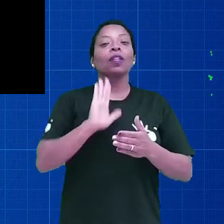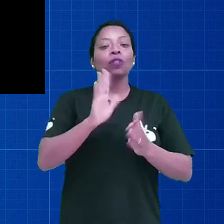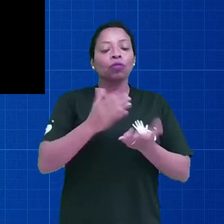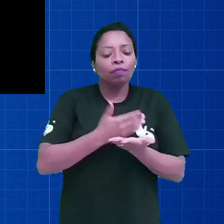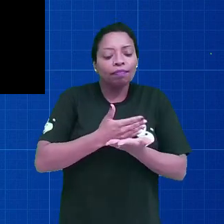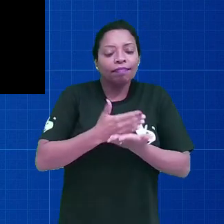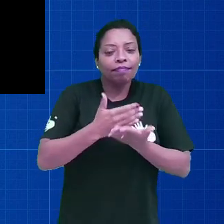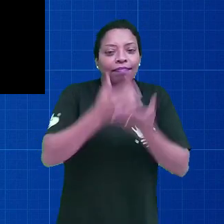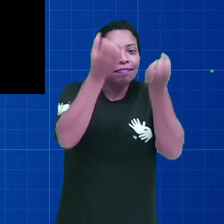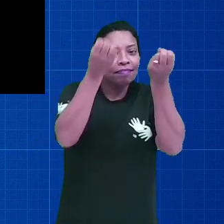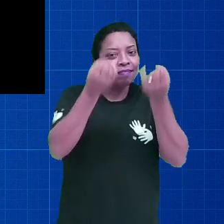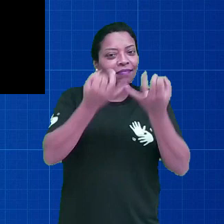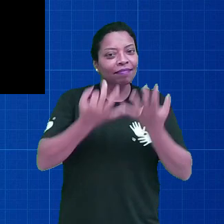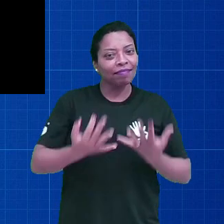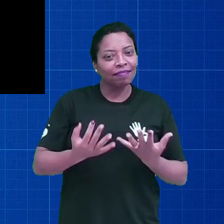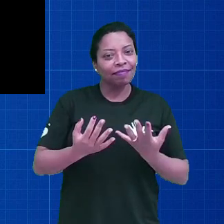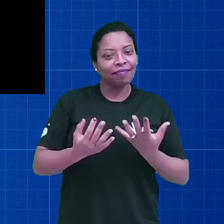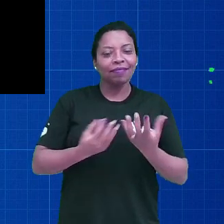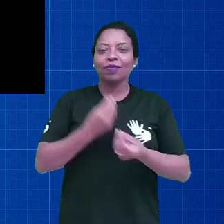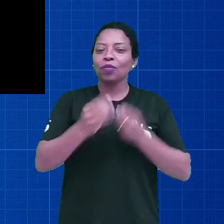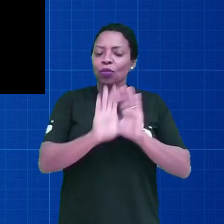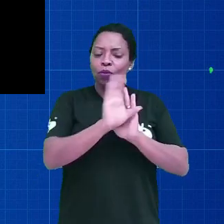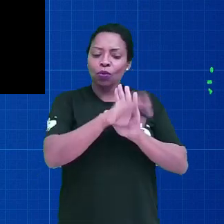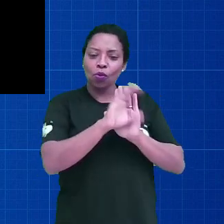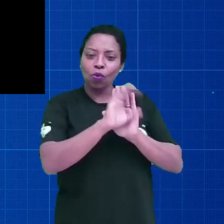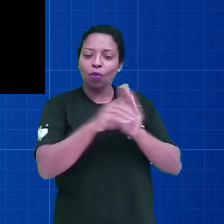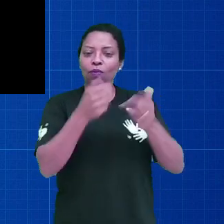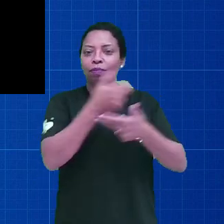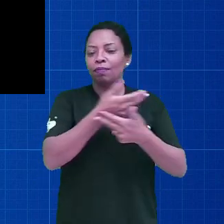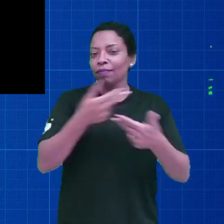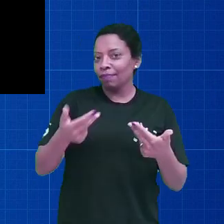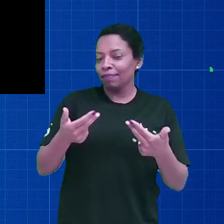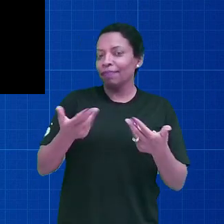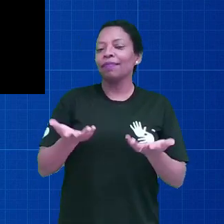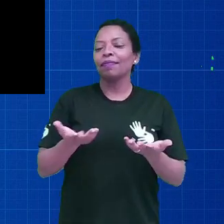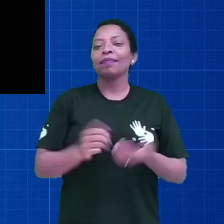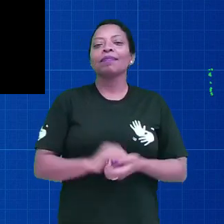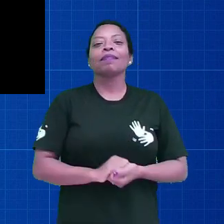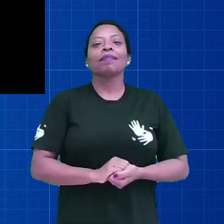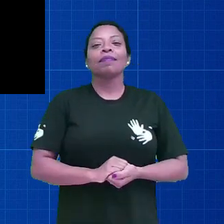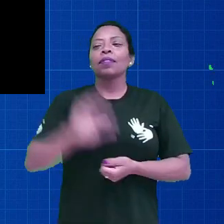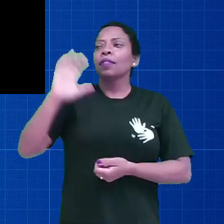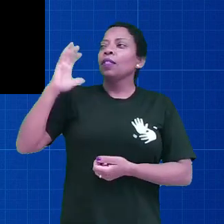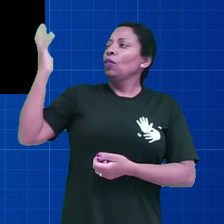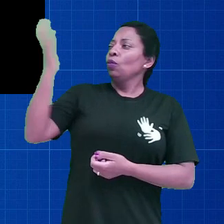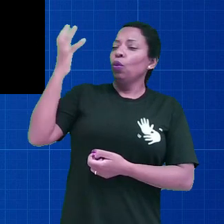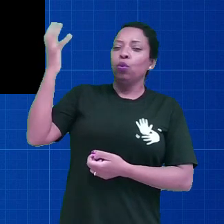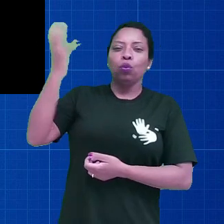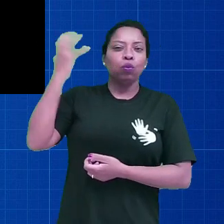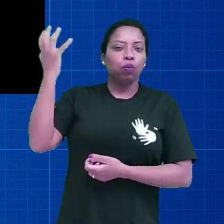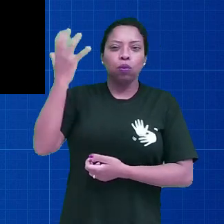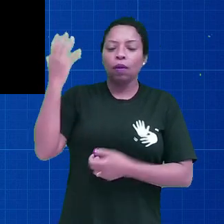introdutória a respeito, né, que diz respeito mais à questão conceitual do clima, do